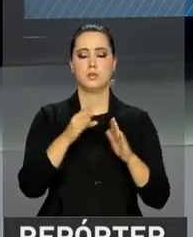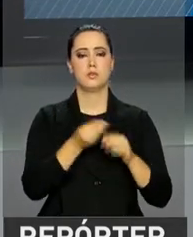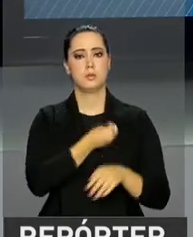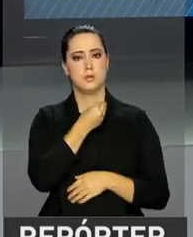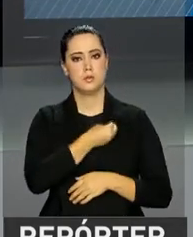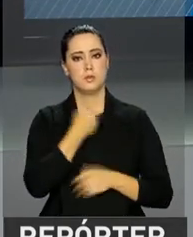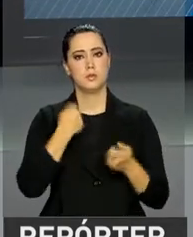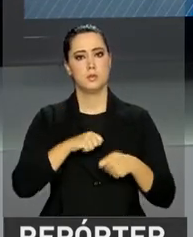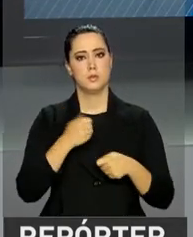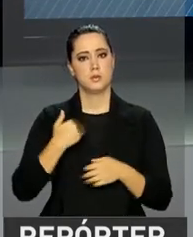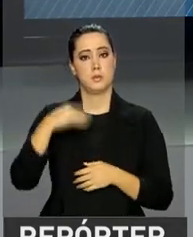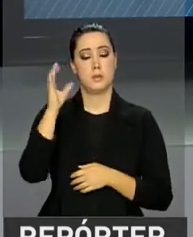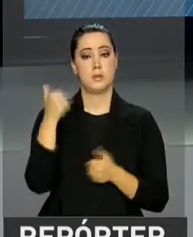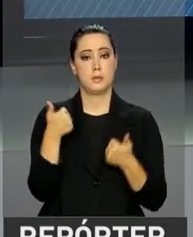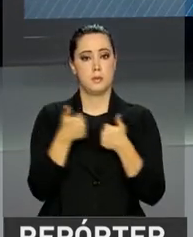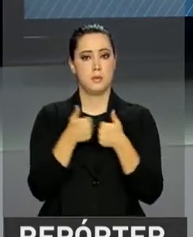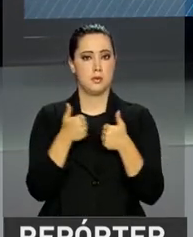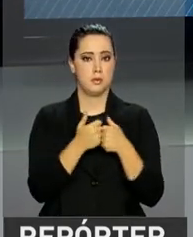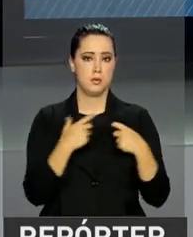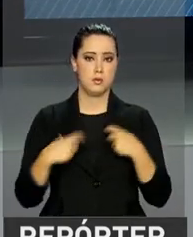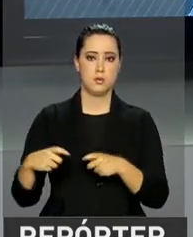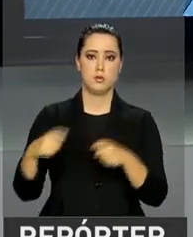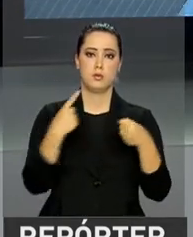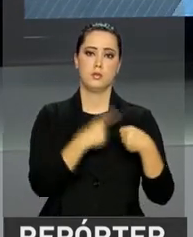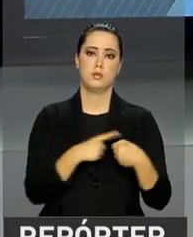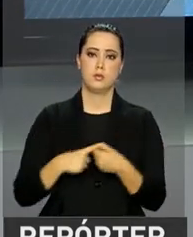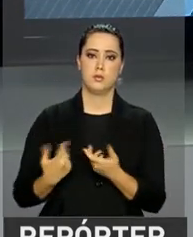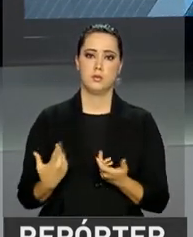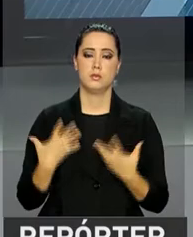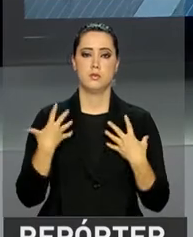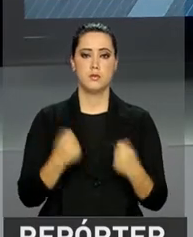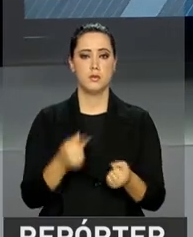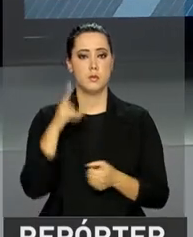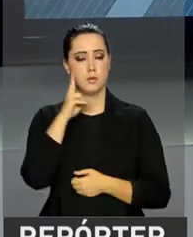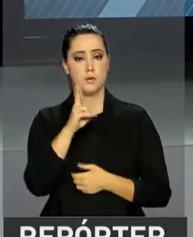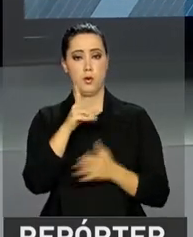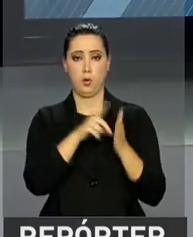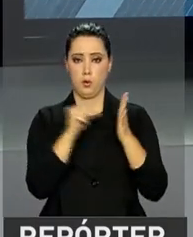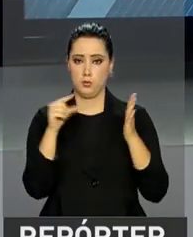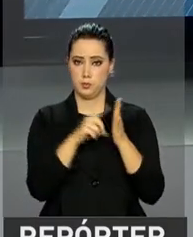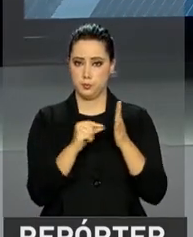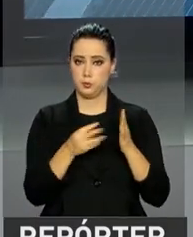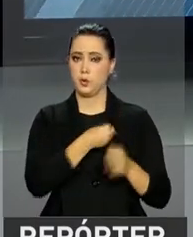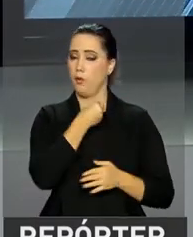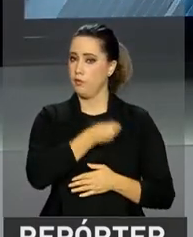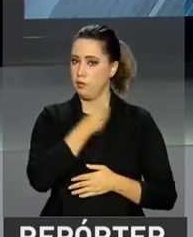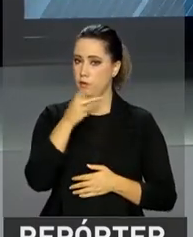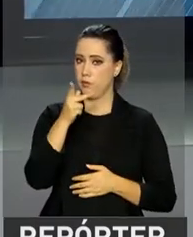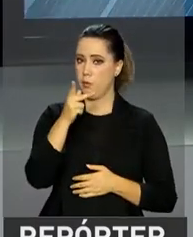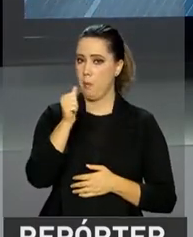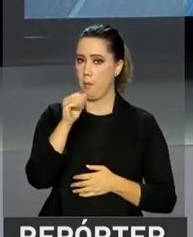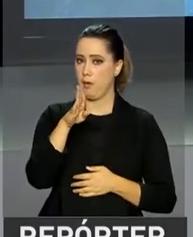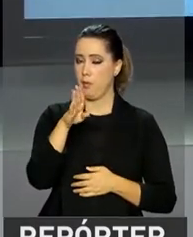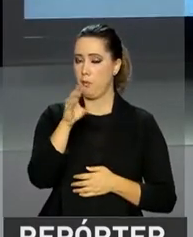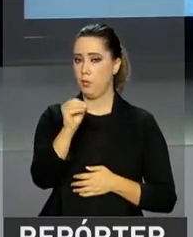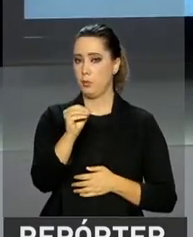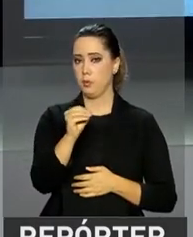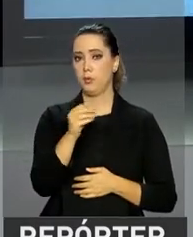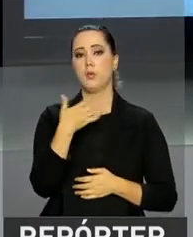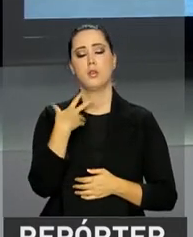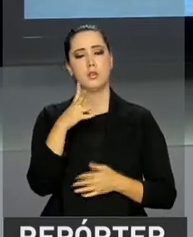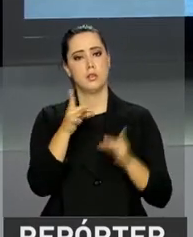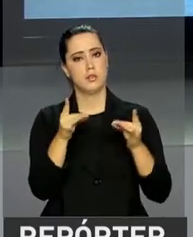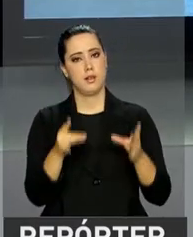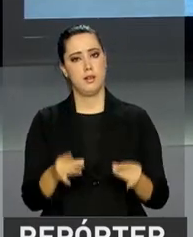vida devem ser mais próximas dos centros urbanos nós vamos ao vivo ao palácio do planalto onde o repórter pablo mundim